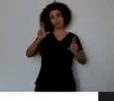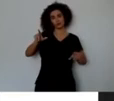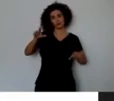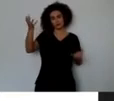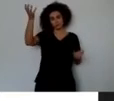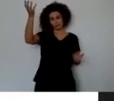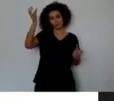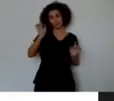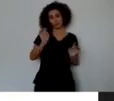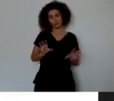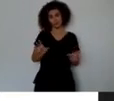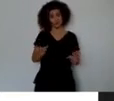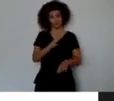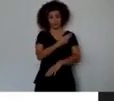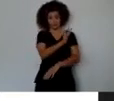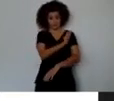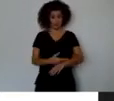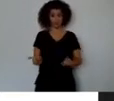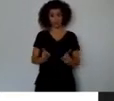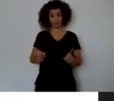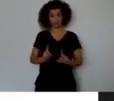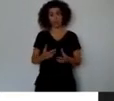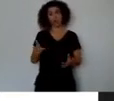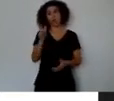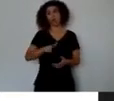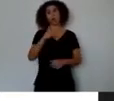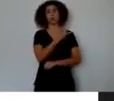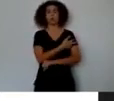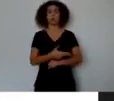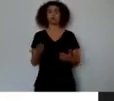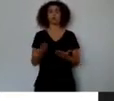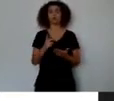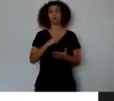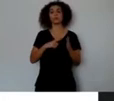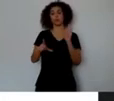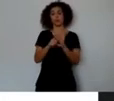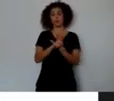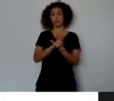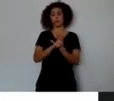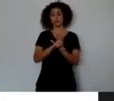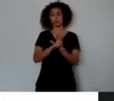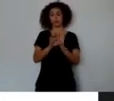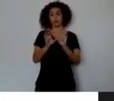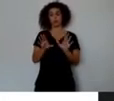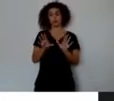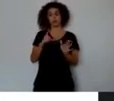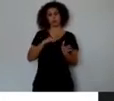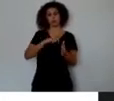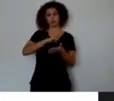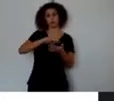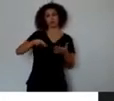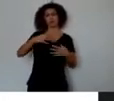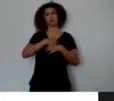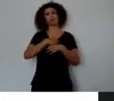embora o racismo ele seja proibido por lei, o racismo explícito, ele se manifesta de diversas formas na sociedade, que é um pouquinho do que já foi